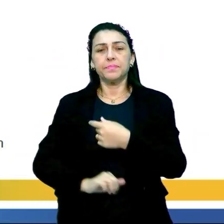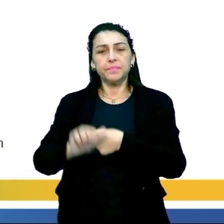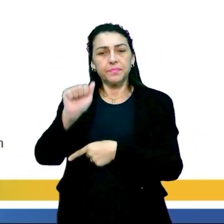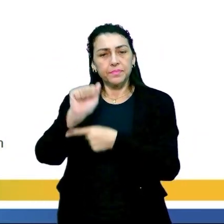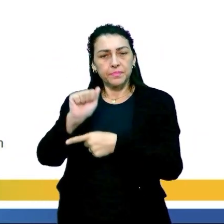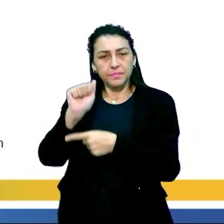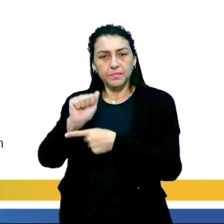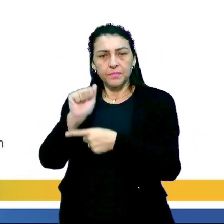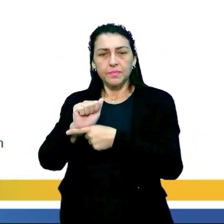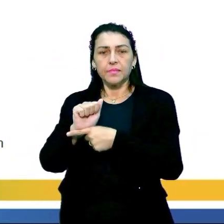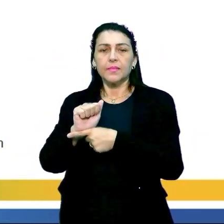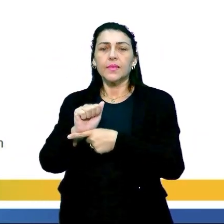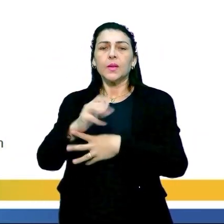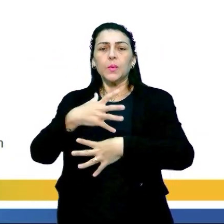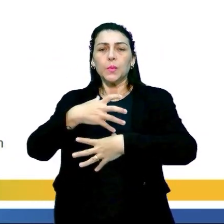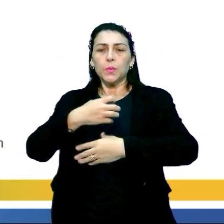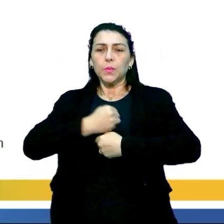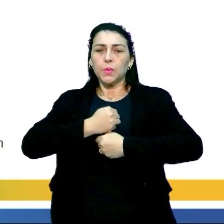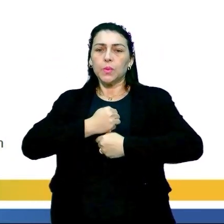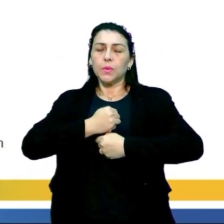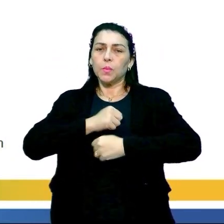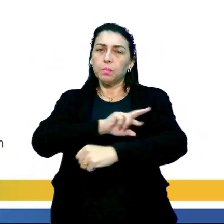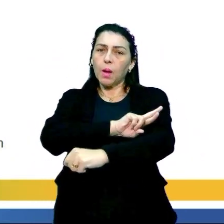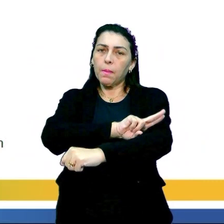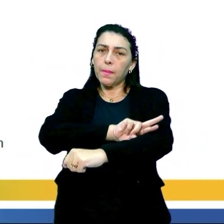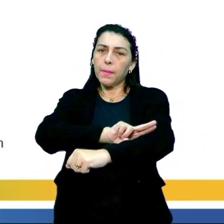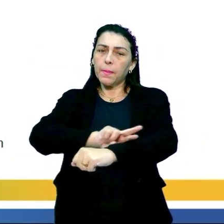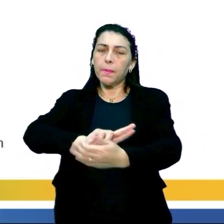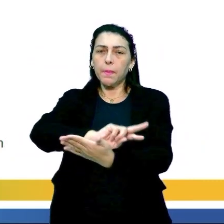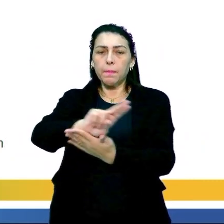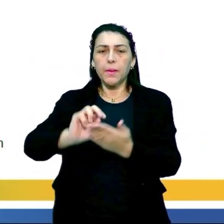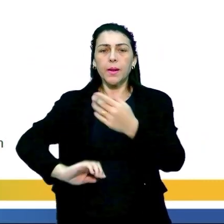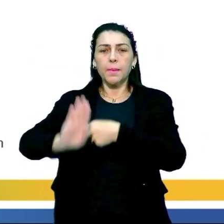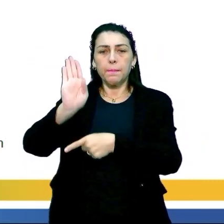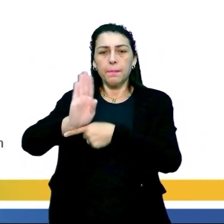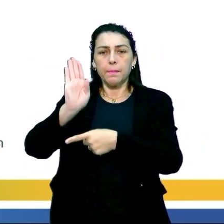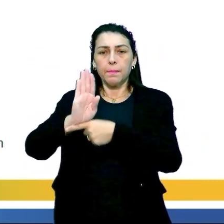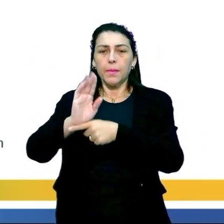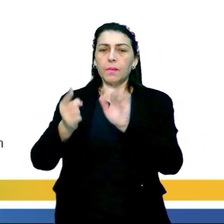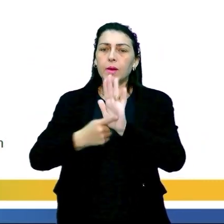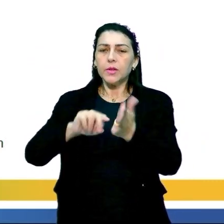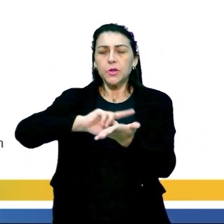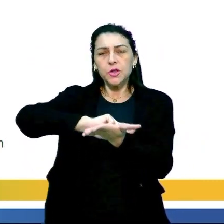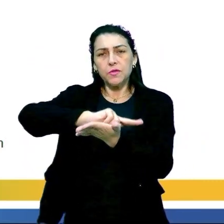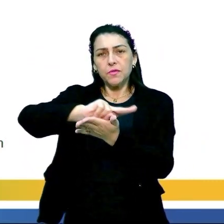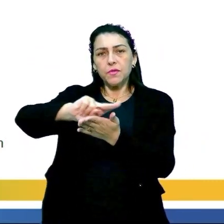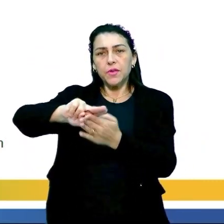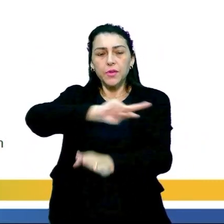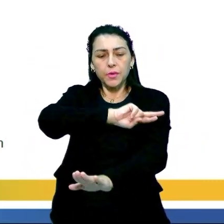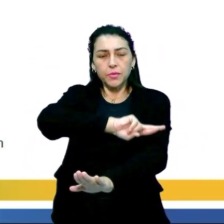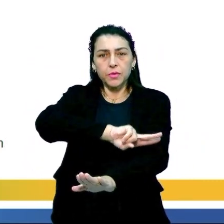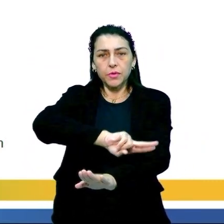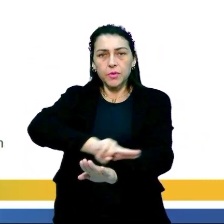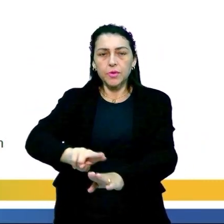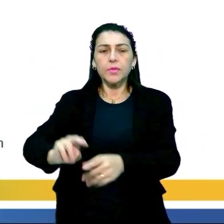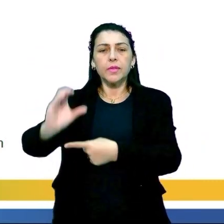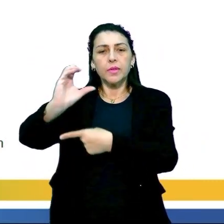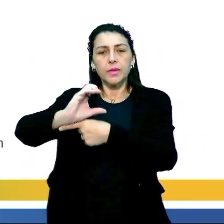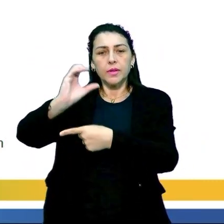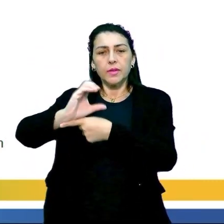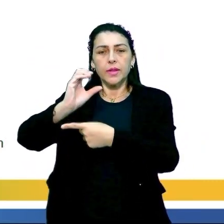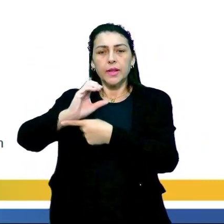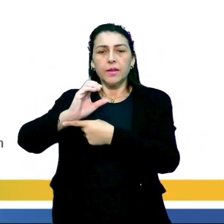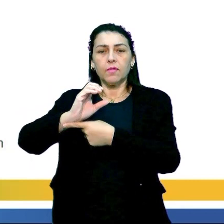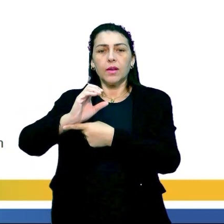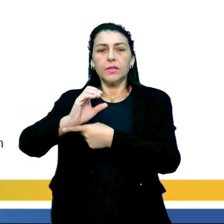A. Asseguram as expressões multiculturais. Letra B. Promovem a diversidade de etnias.